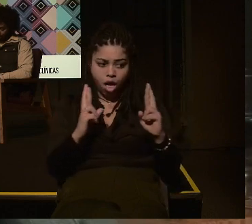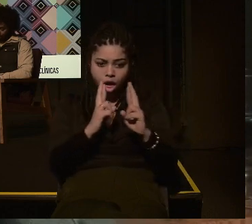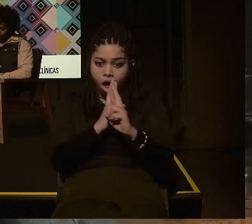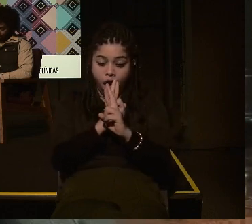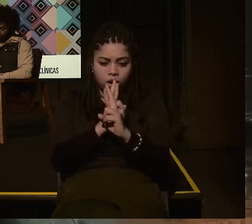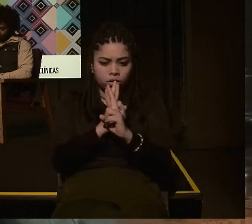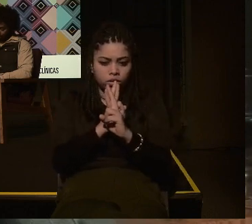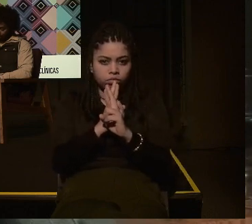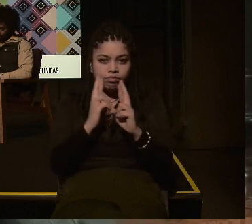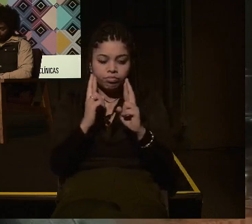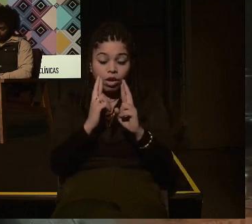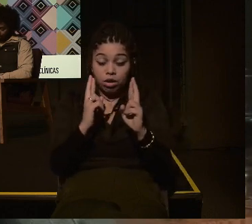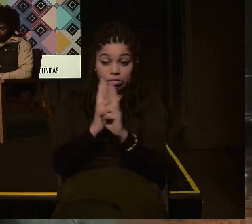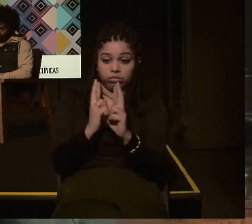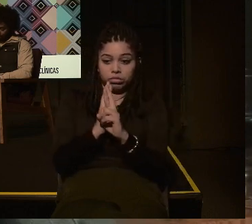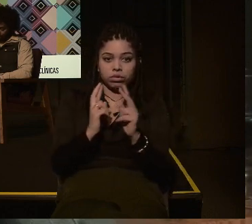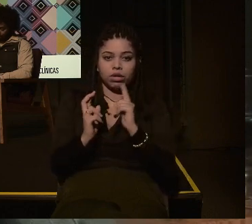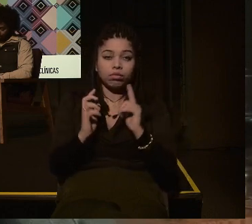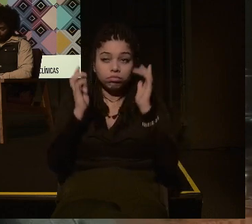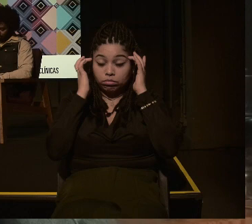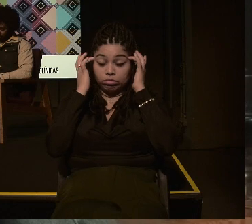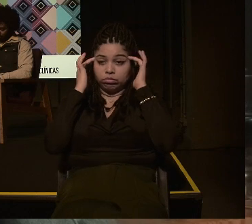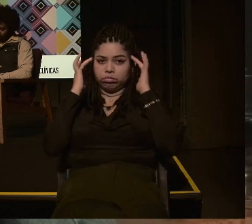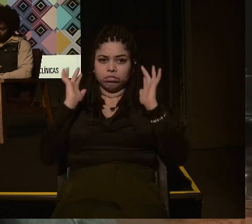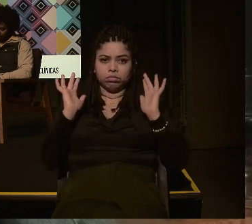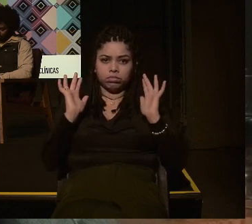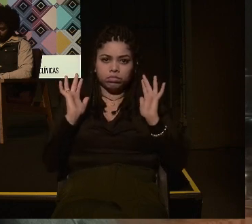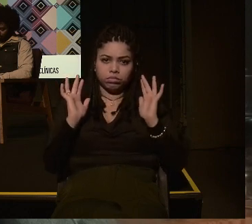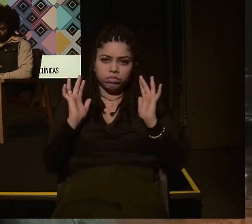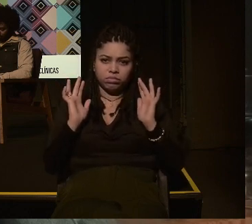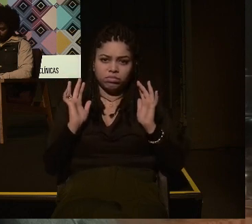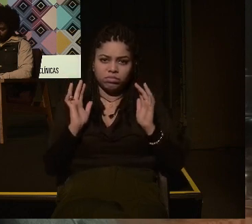enlouquece. Porque é enlouquecedor.